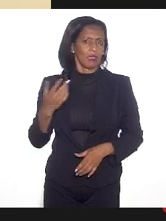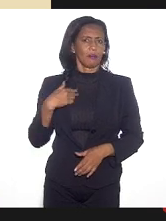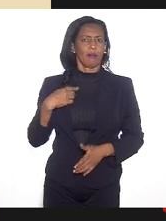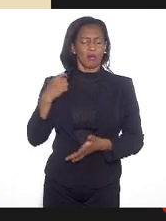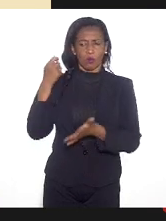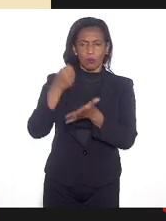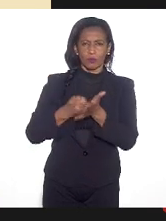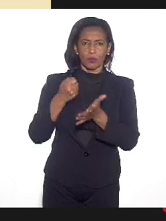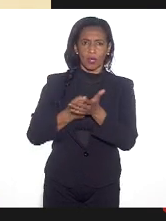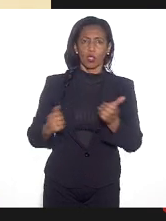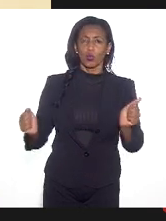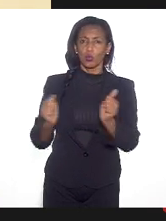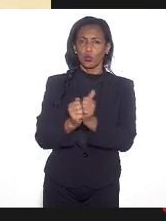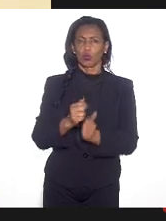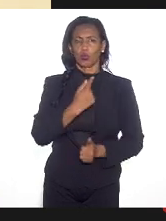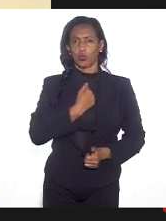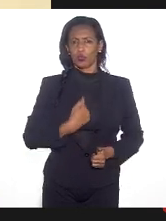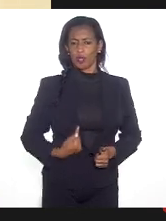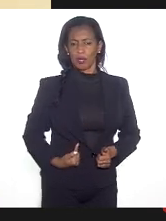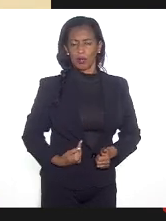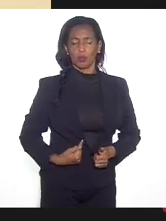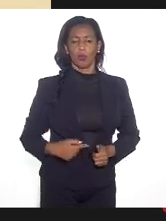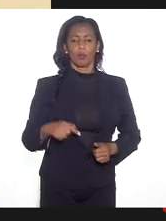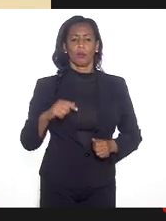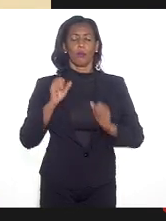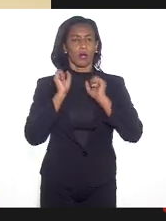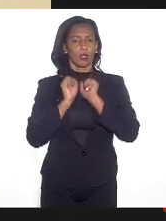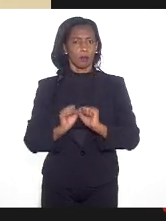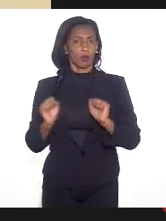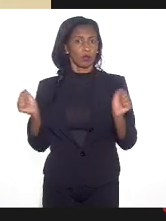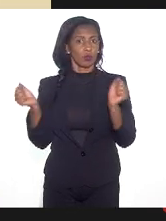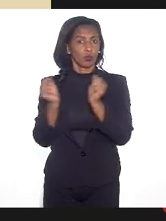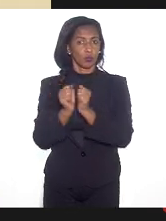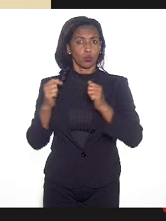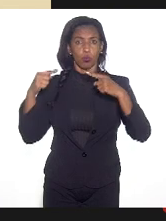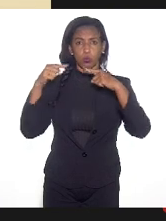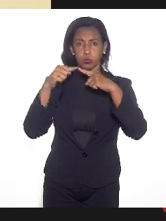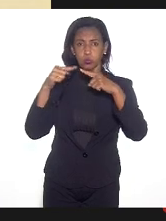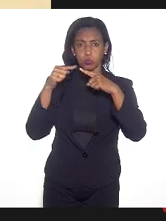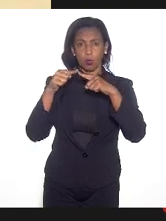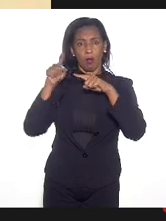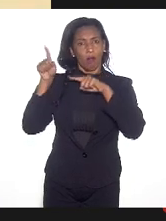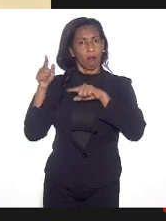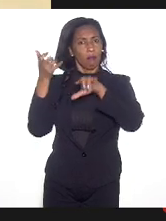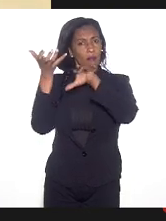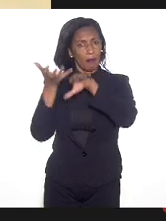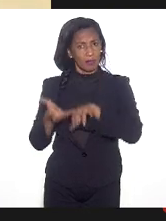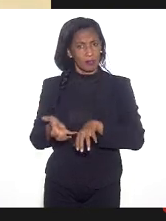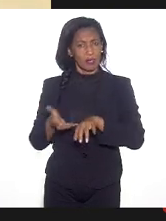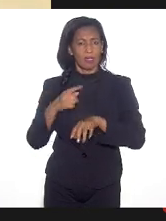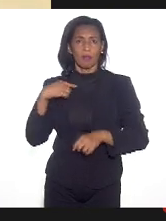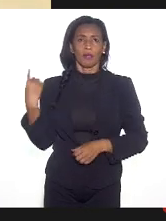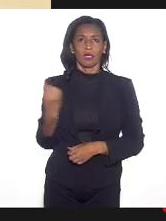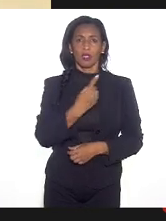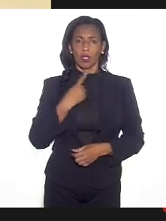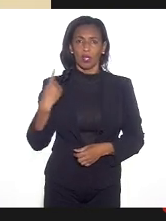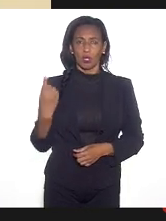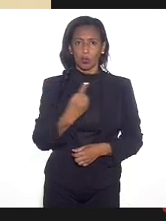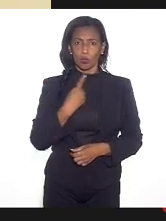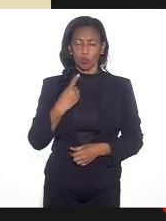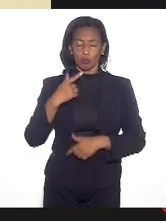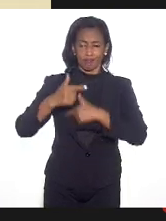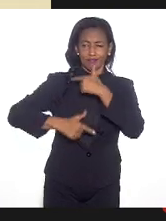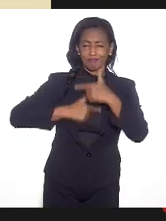as formas, junto ao governador, para que possamos entrar num acordo com Brasília, para que os nossos guerreiros não